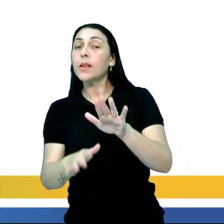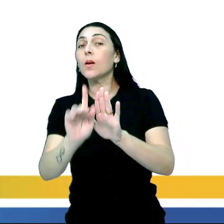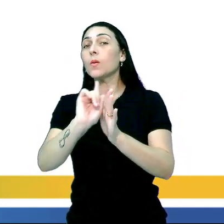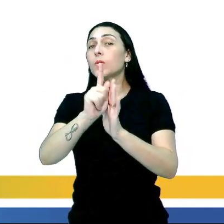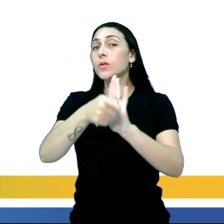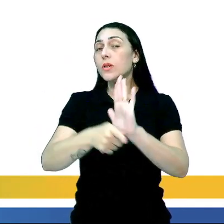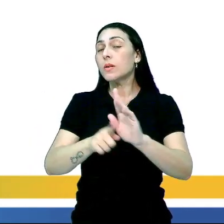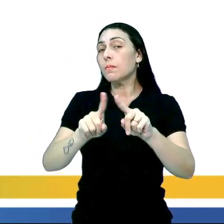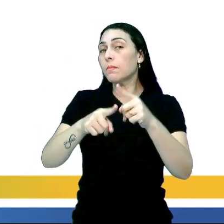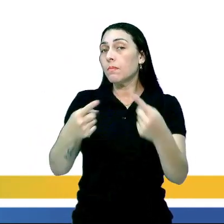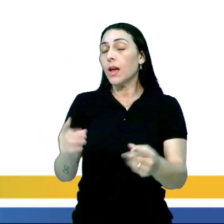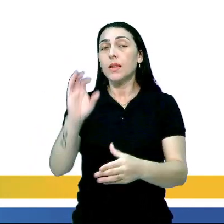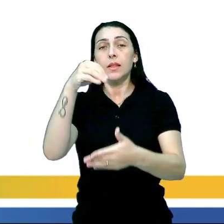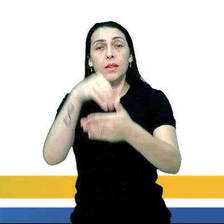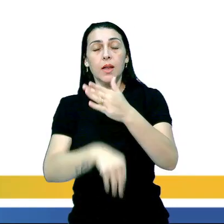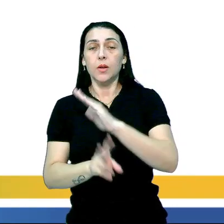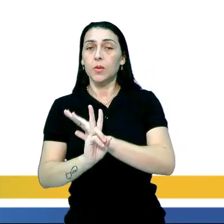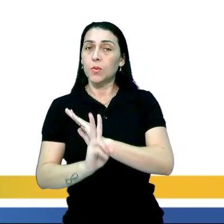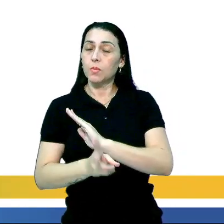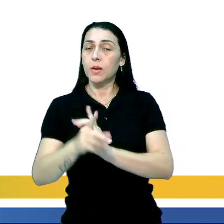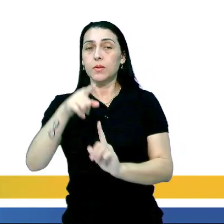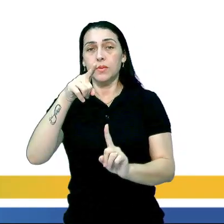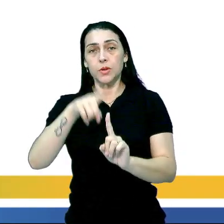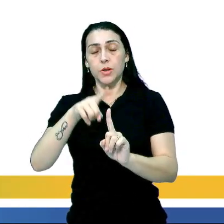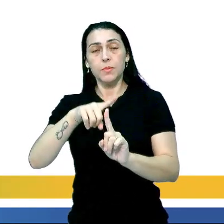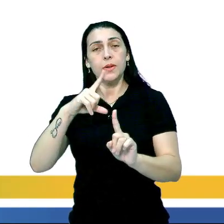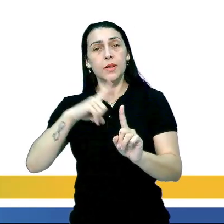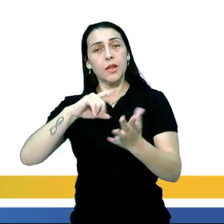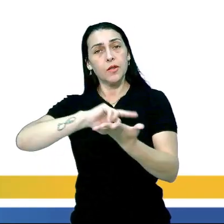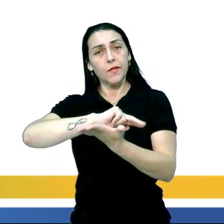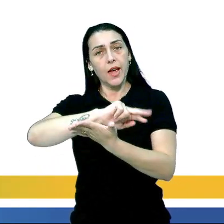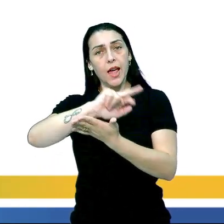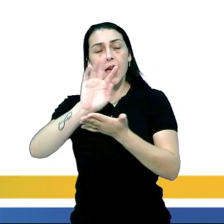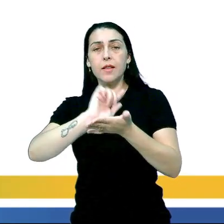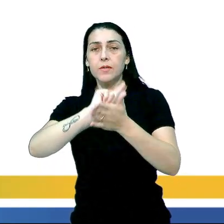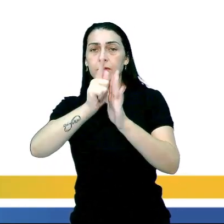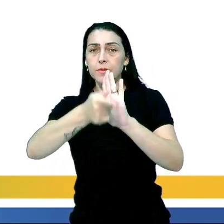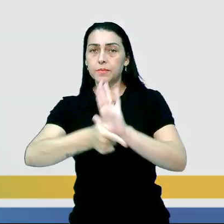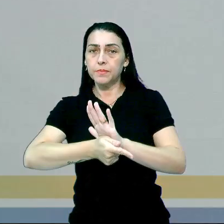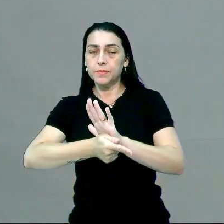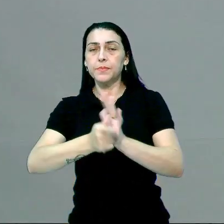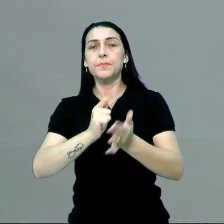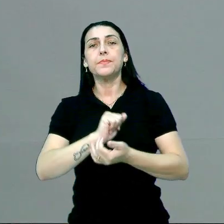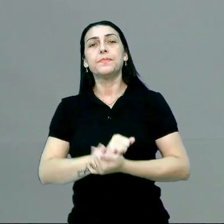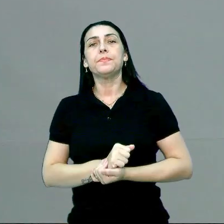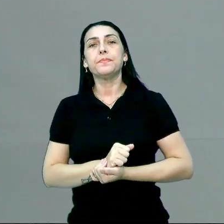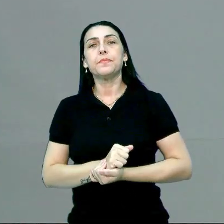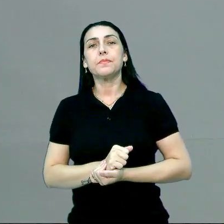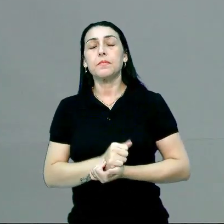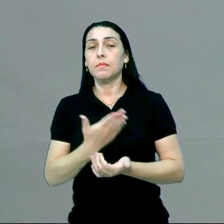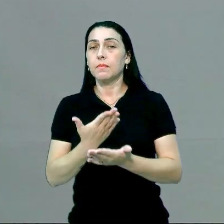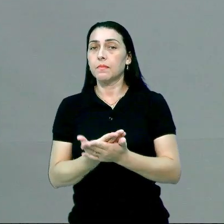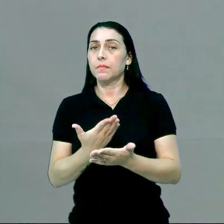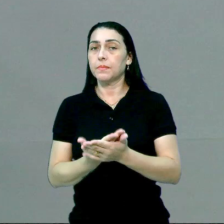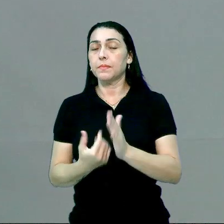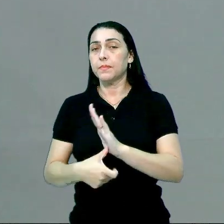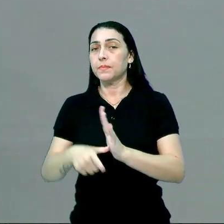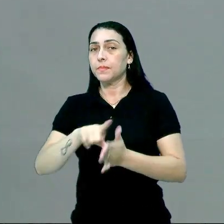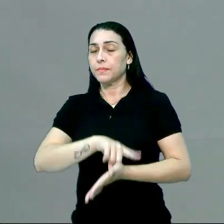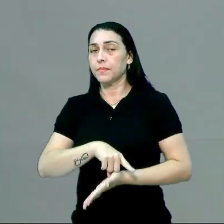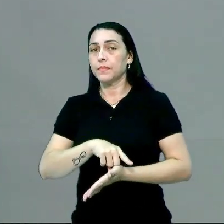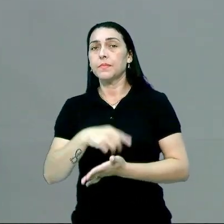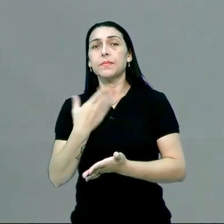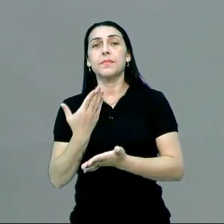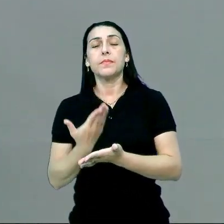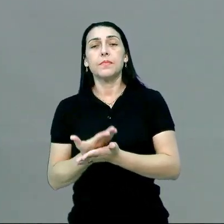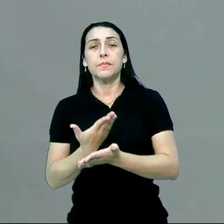gêneros. Porém, dentro de um mesmo tipo, existem diversos gêneros. E aí, numa aula posterior, nós iremos